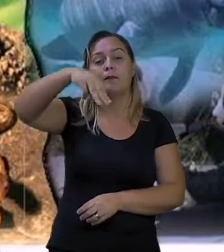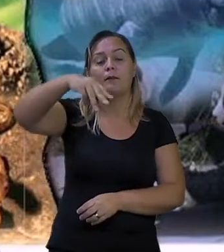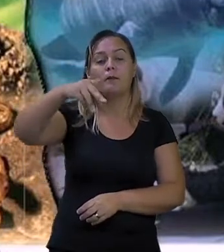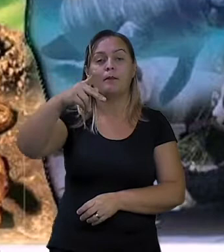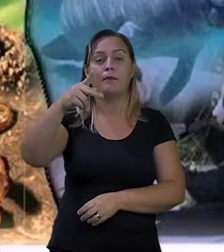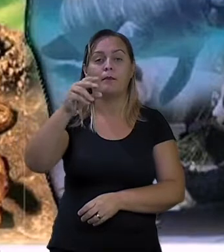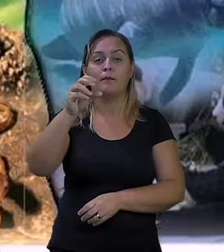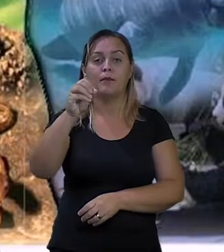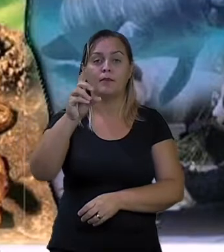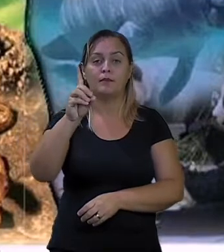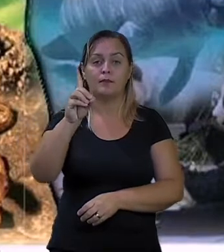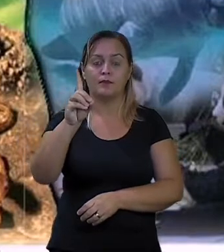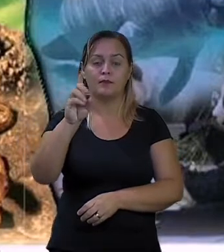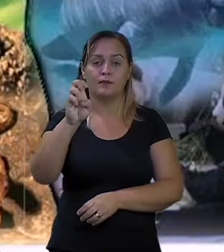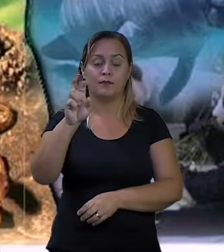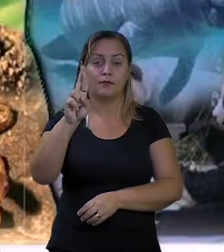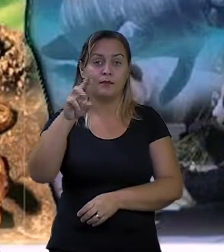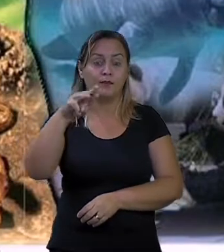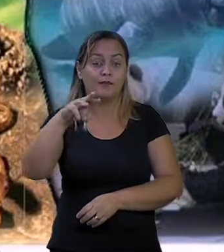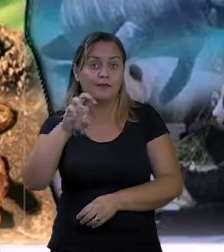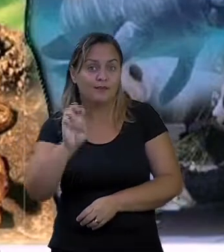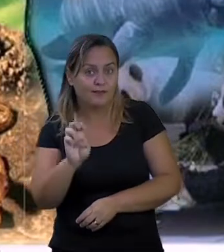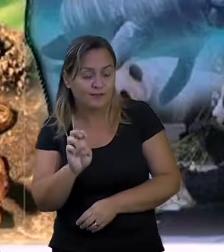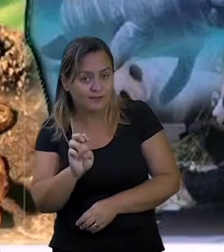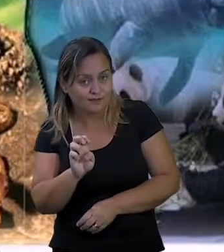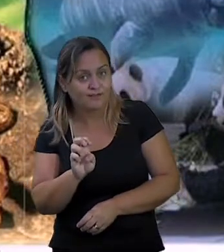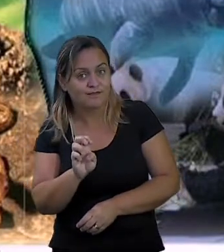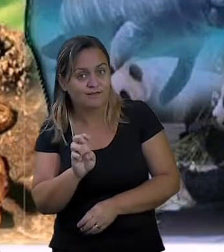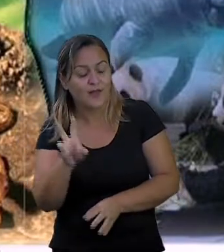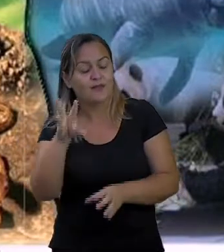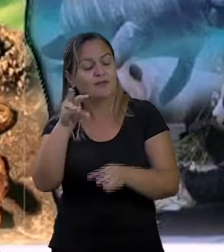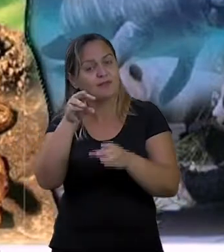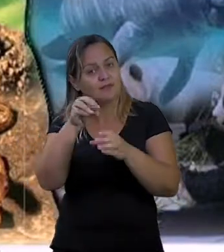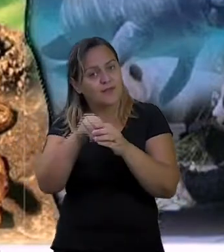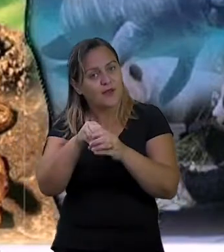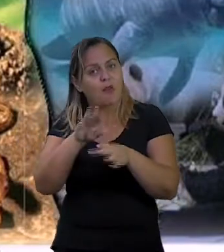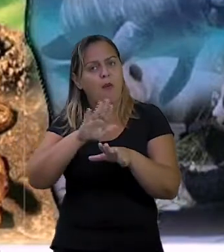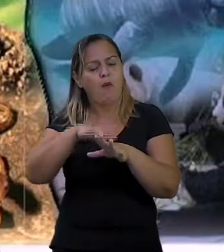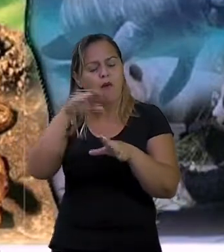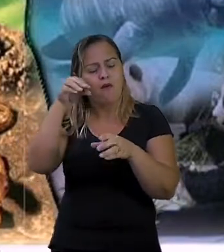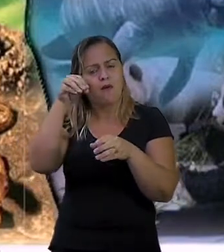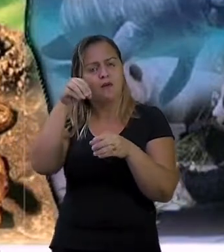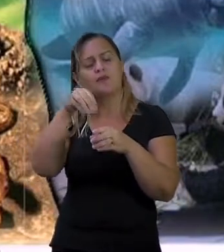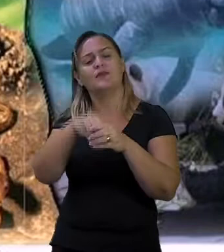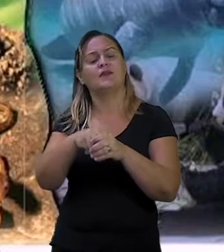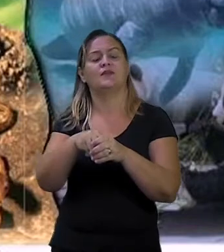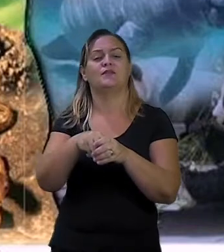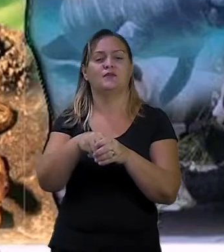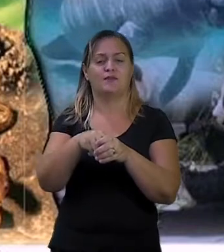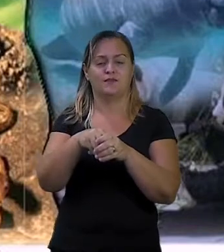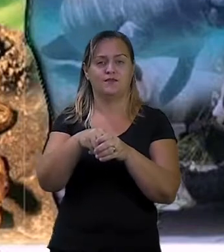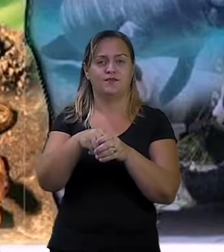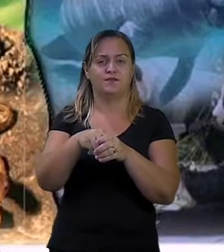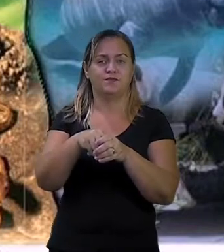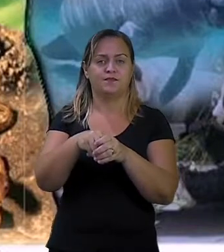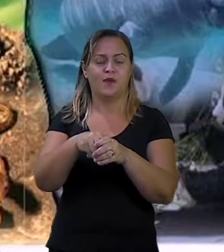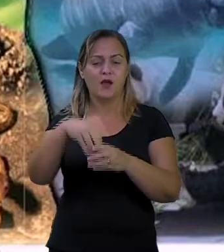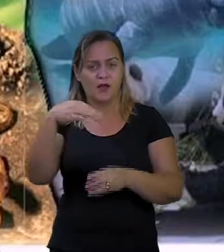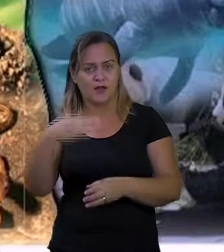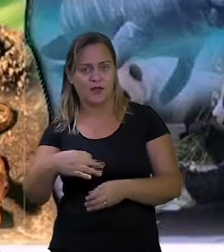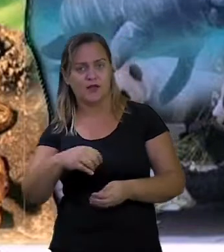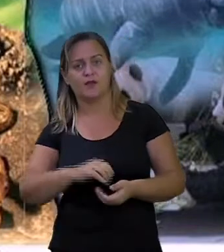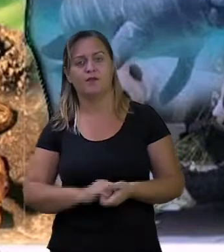de gordura. Nossa, para que a gente precisa disso, né? A gordura, ela é também